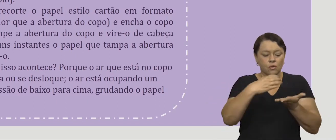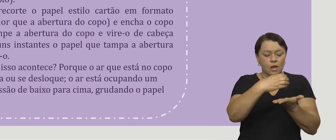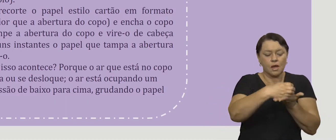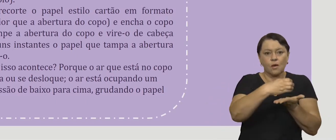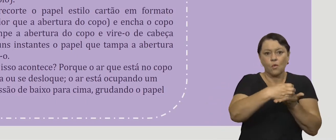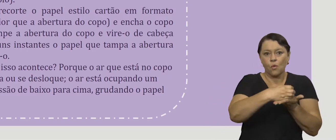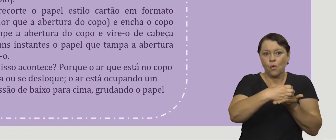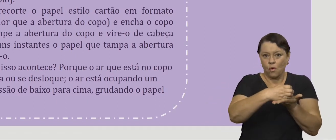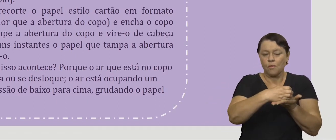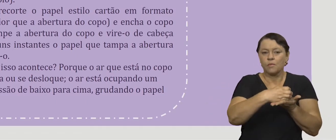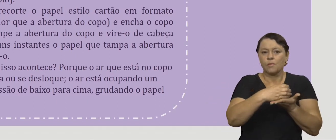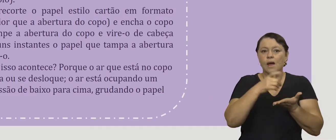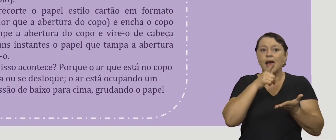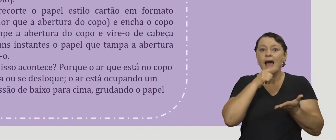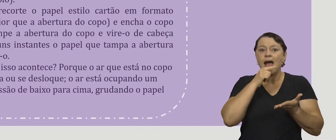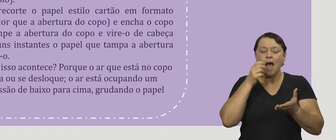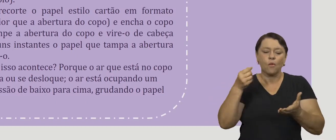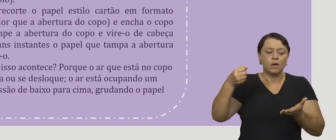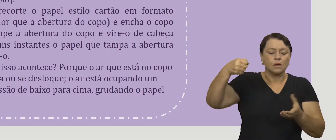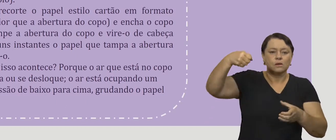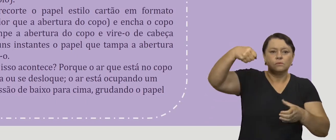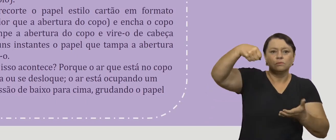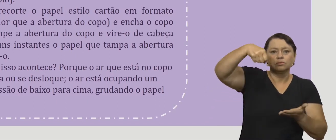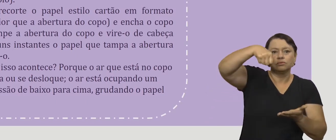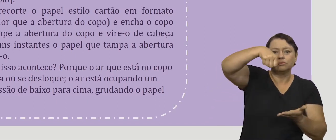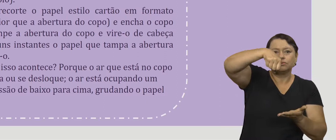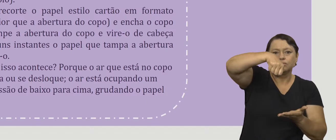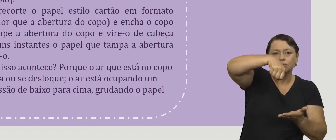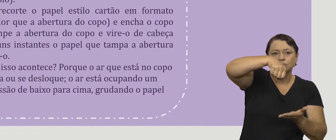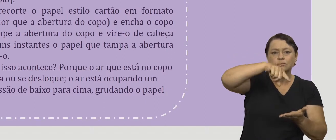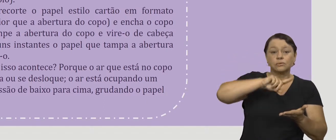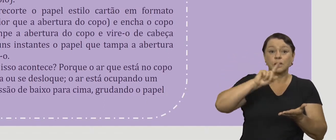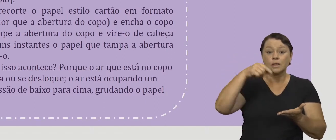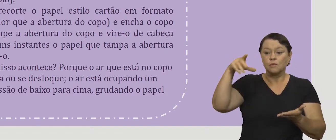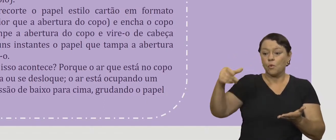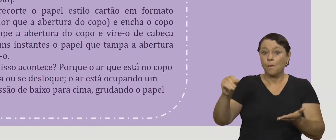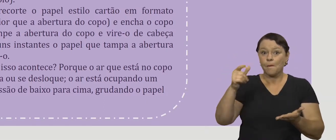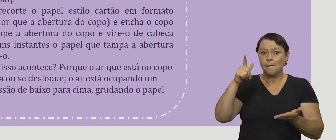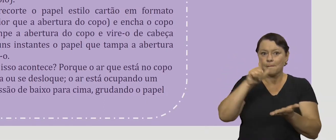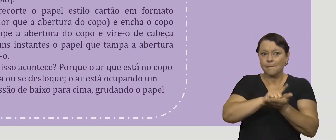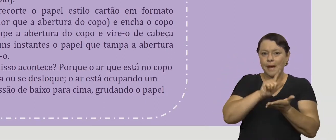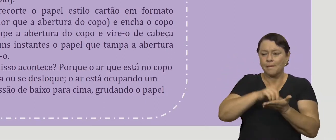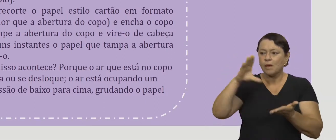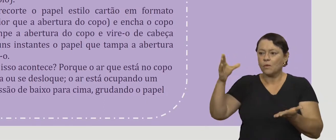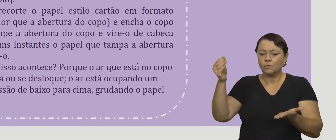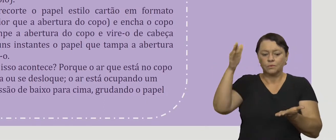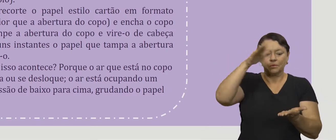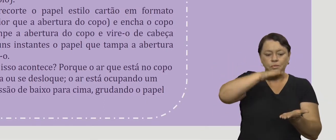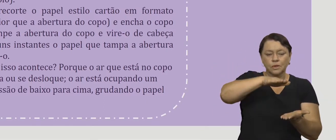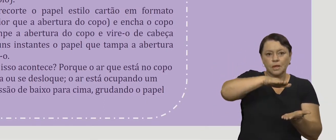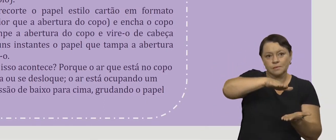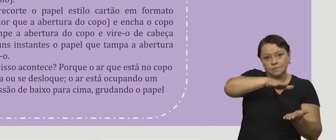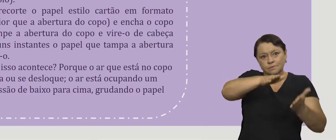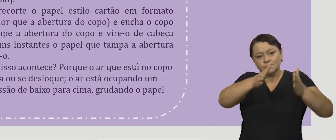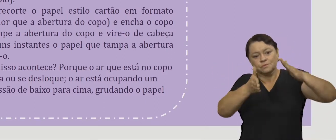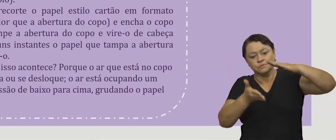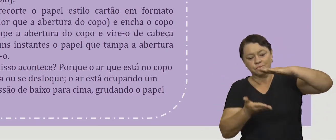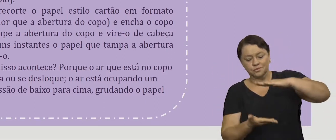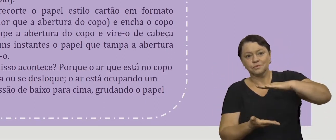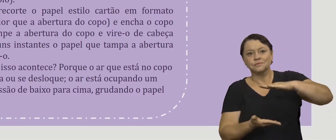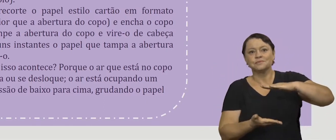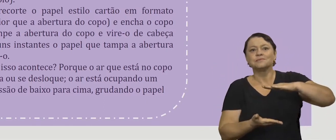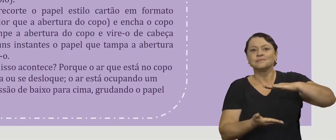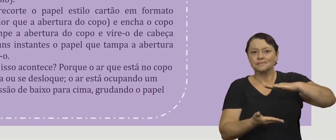copo e enche o copo com água. Em seguida, tampe a abertura do copo e vire-o de cabeça para